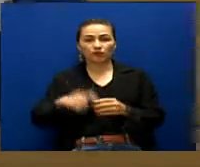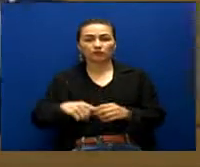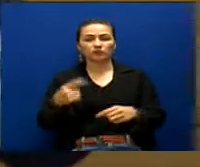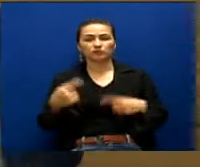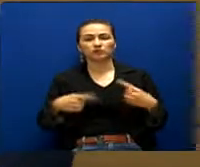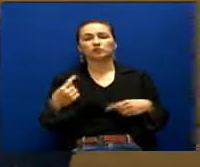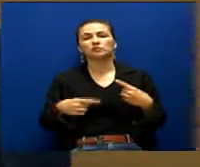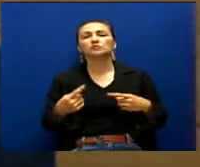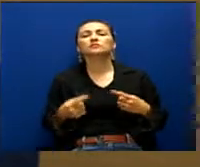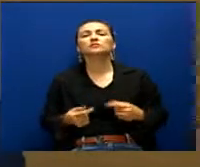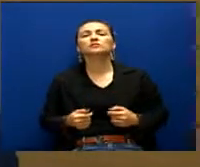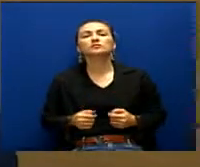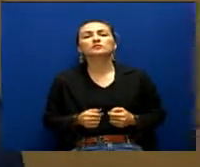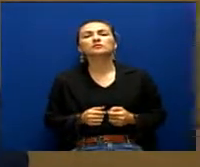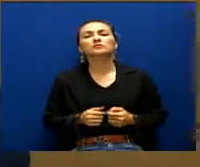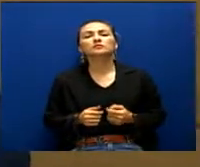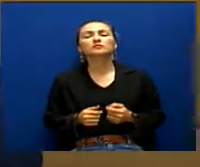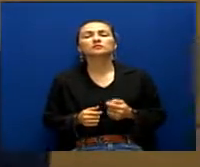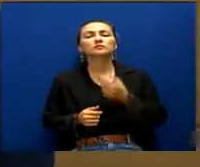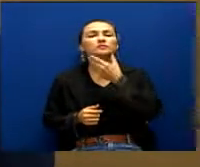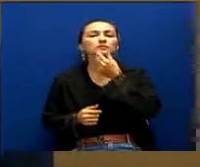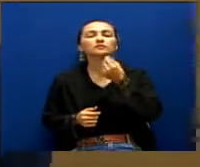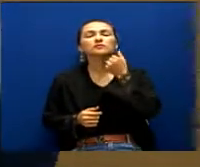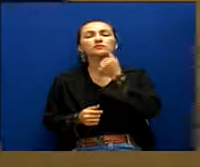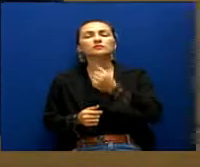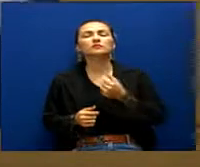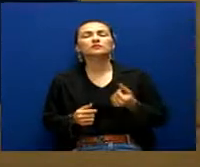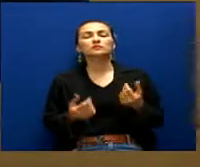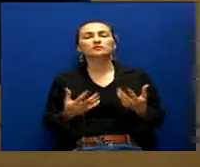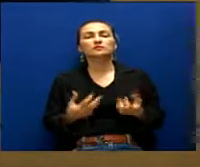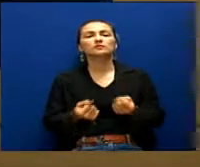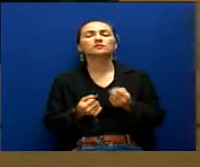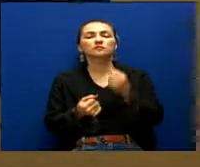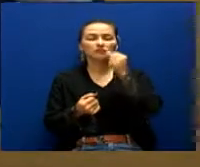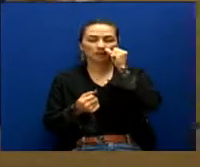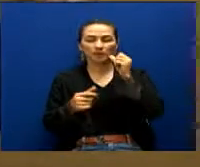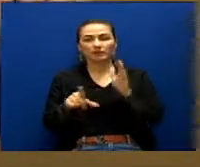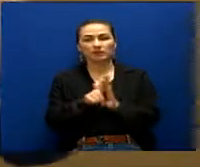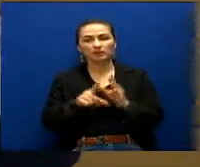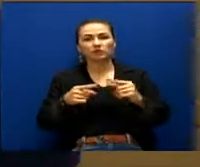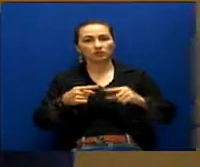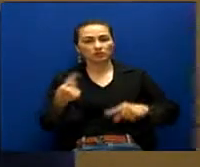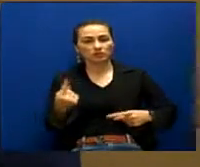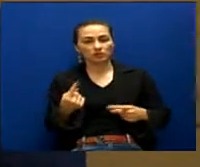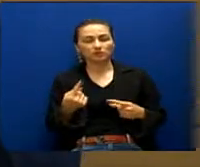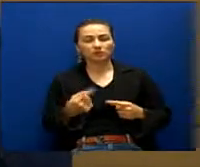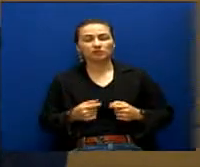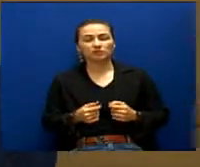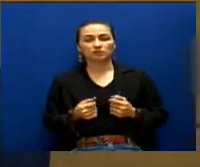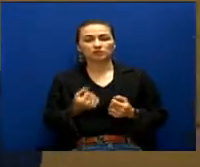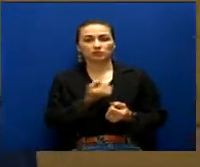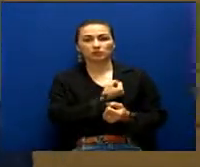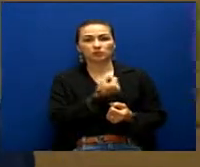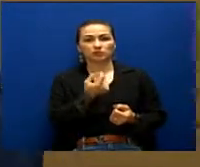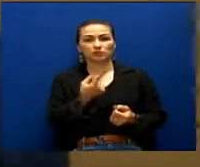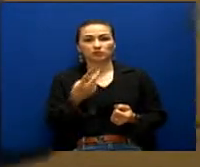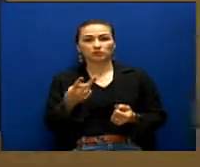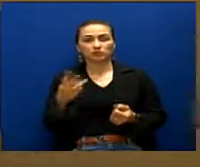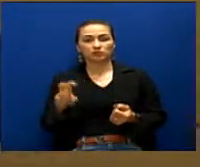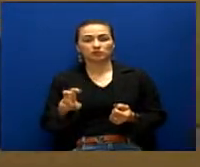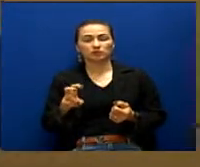vereadoras que concordam com o parecer de inconstitucionalidade das emendas 1, 2 e